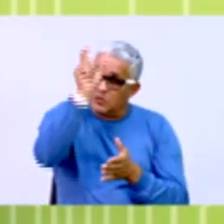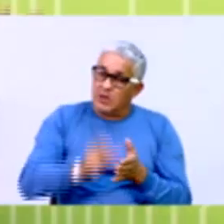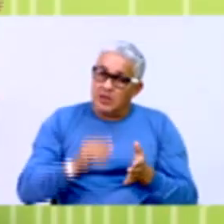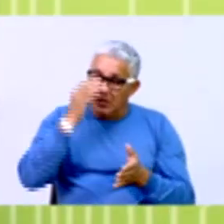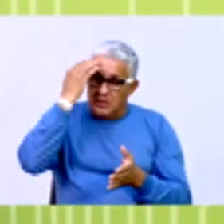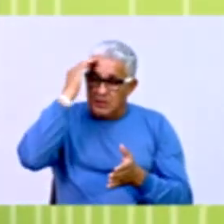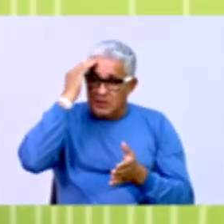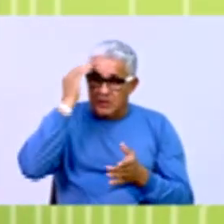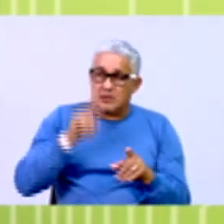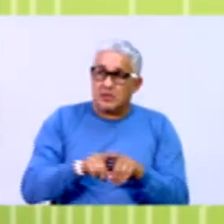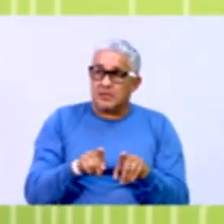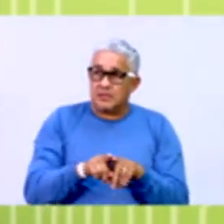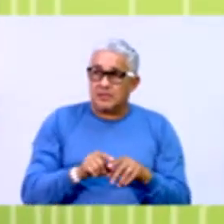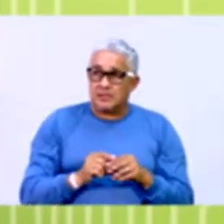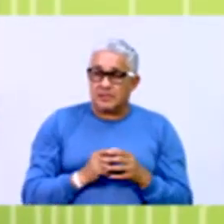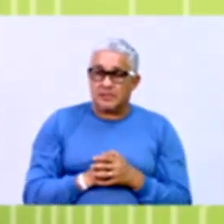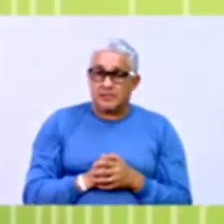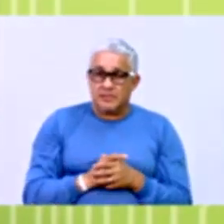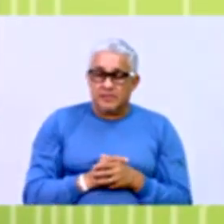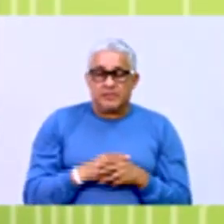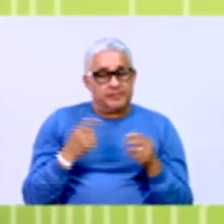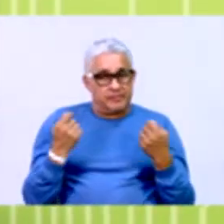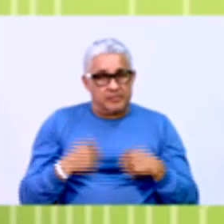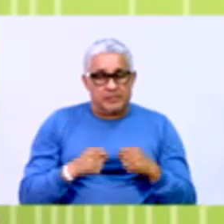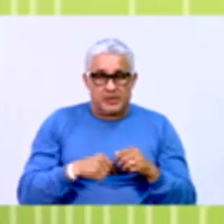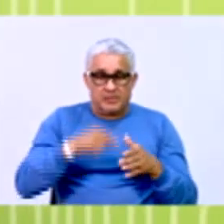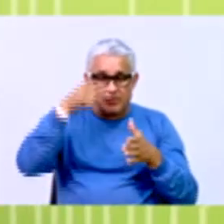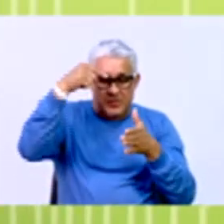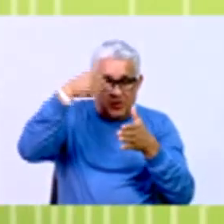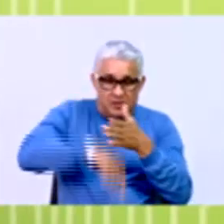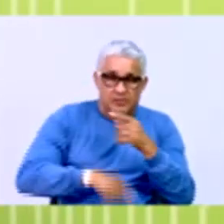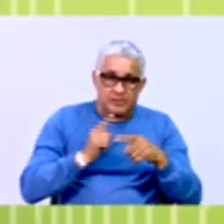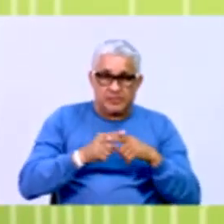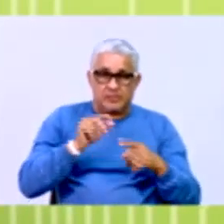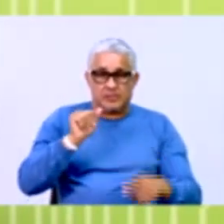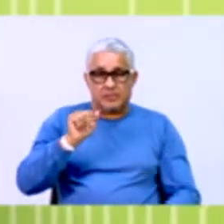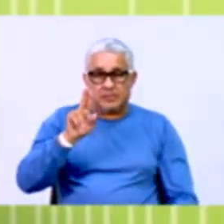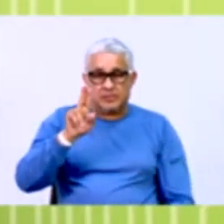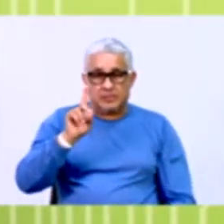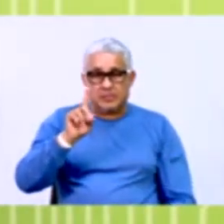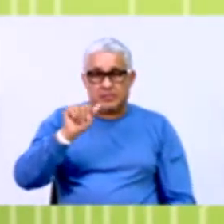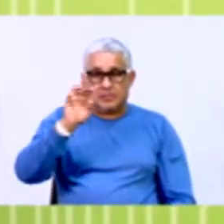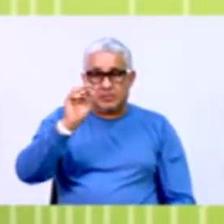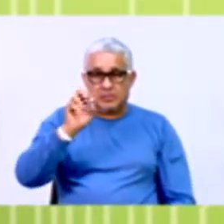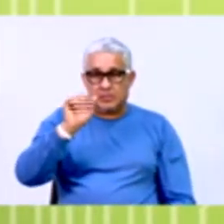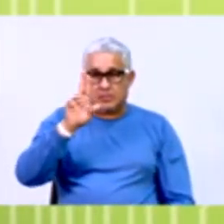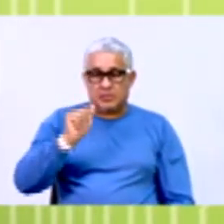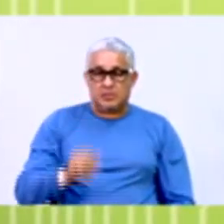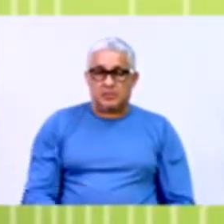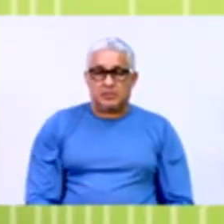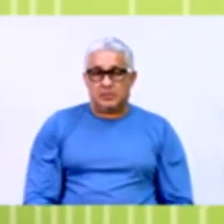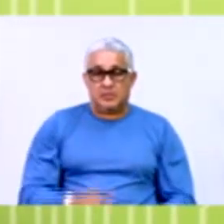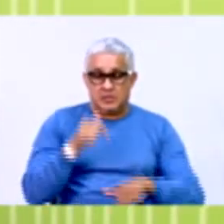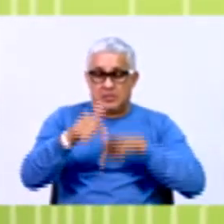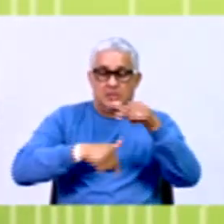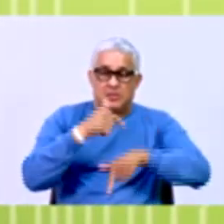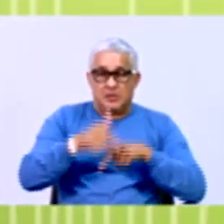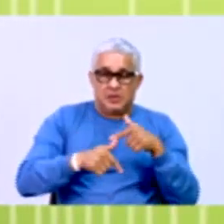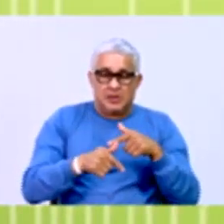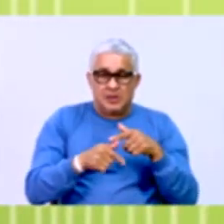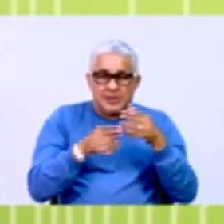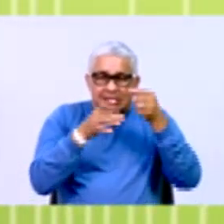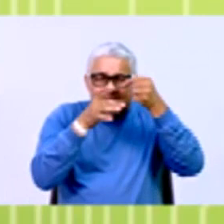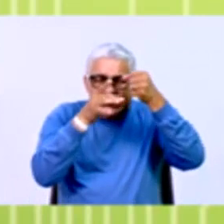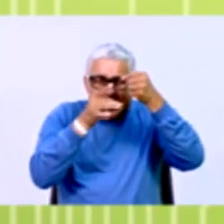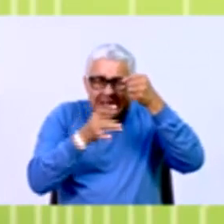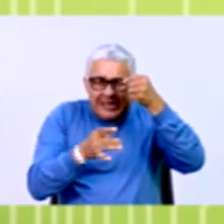a compreensão realmente ela precisa ser profunda, porque a auditoria, ela vai trabalhar com as minúcias,